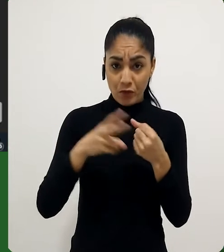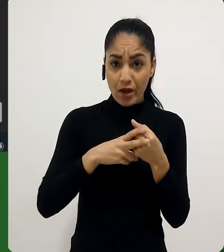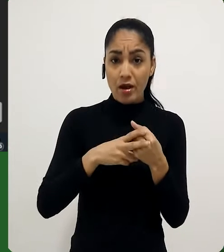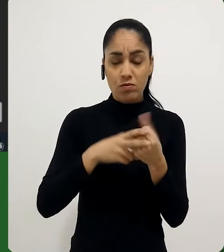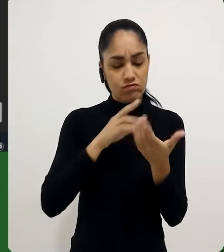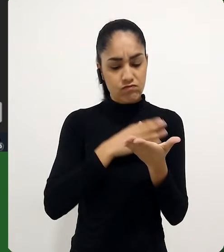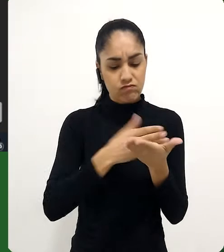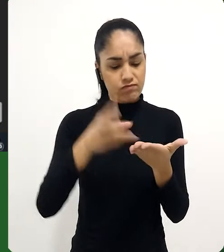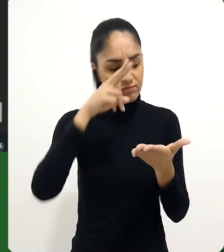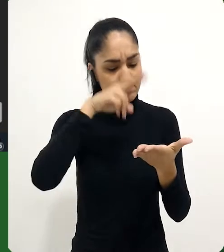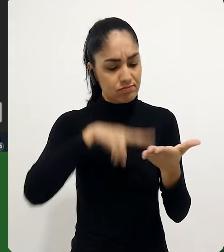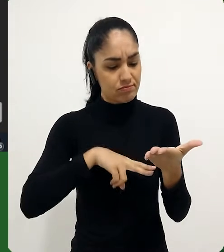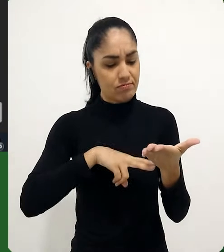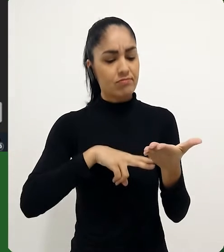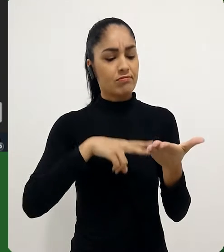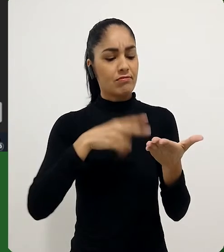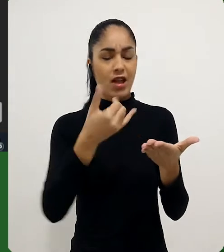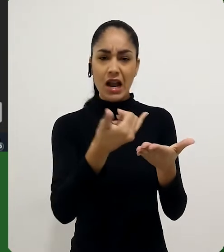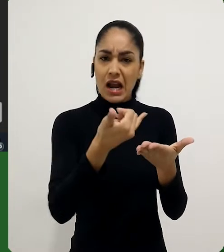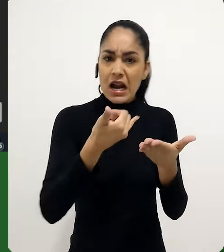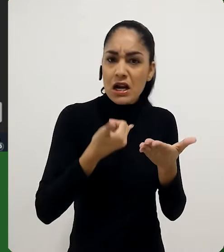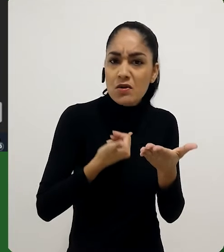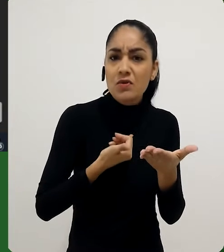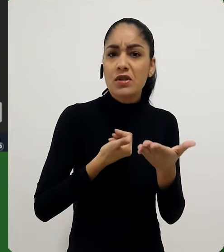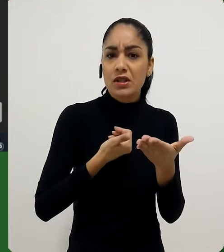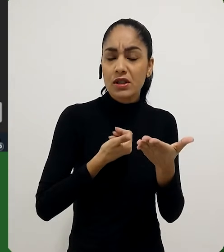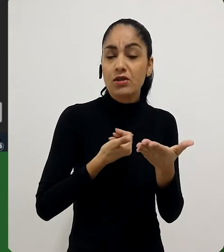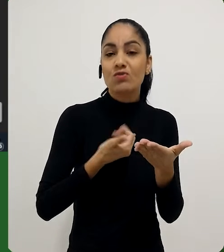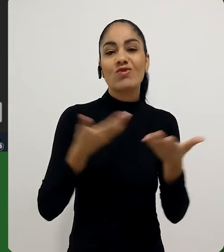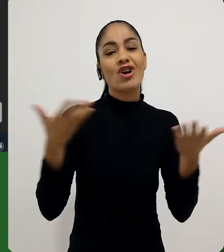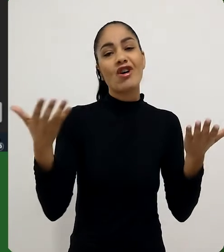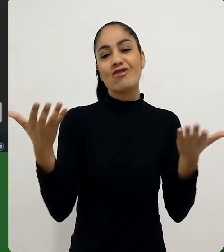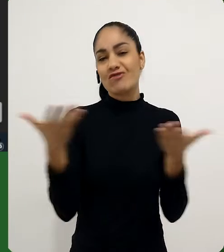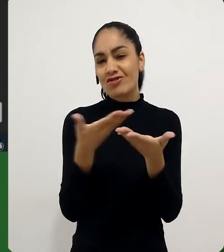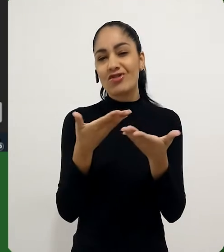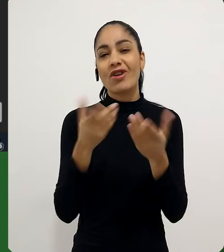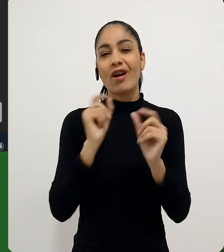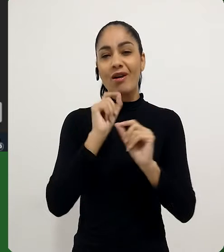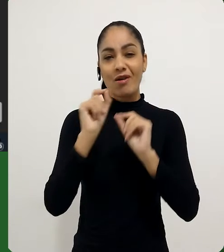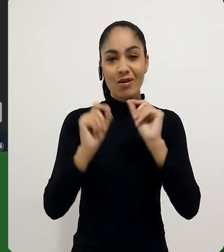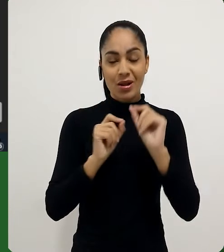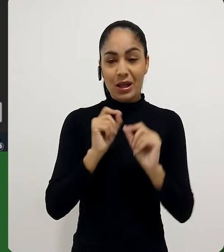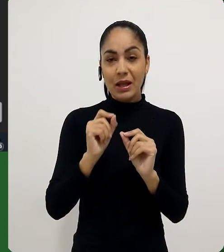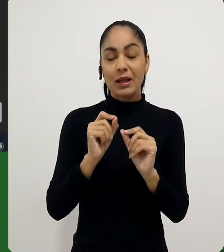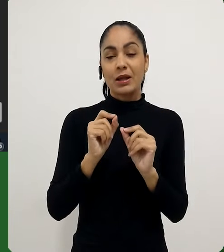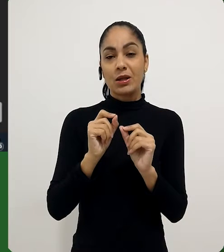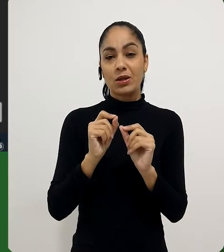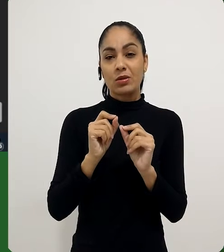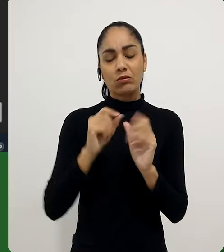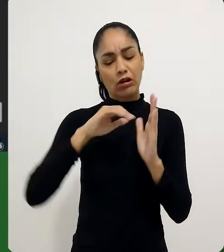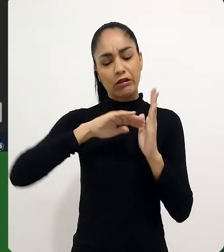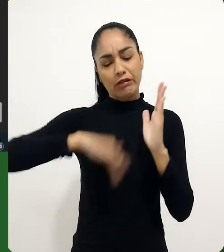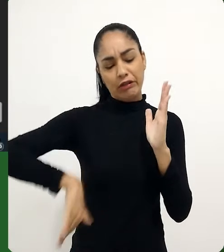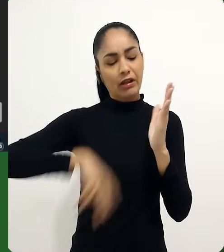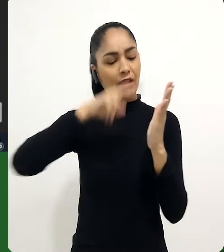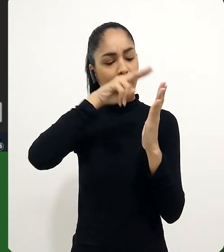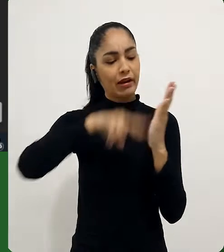inicia o corpo do texto com um verbo, né? Comunico que. Então, isso já